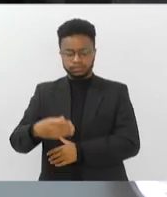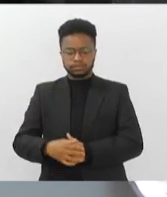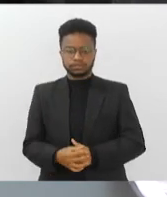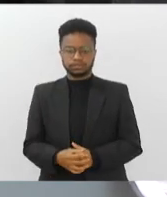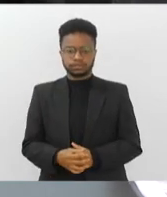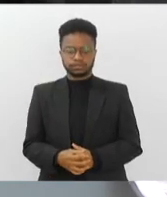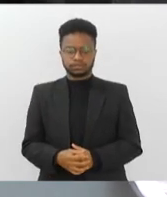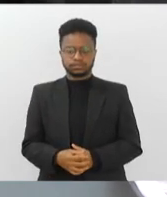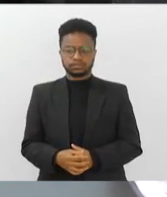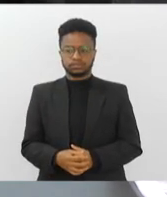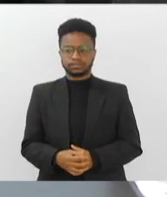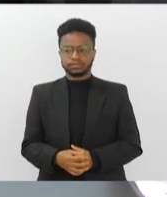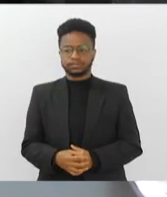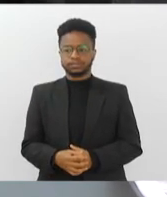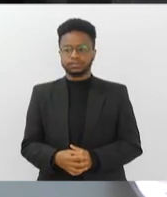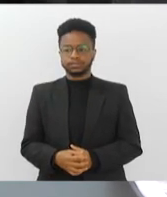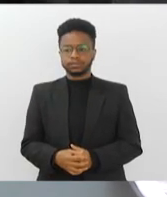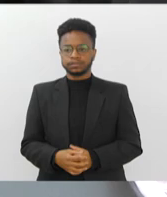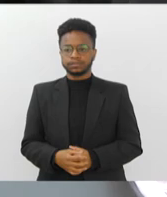E,